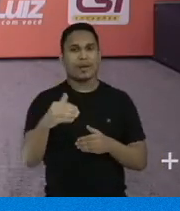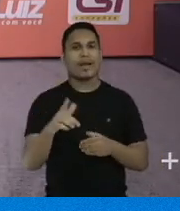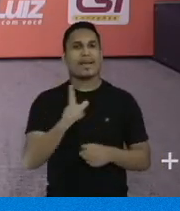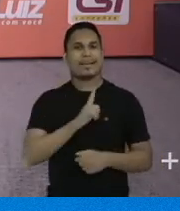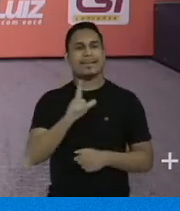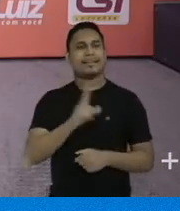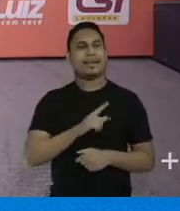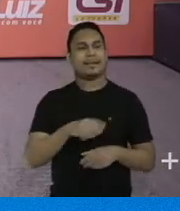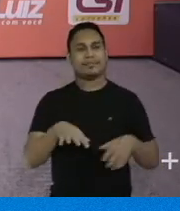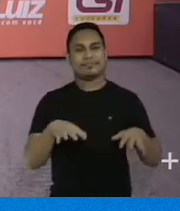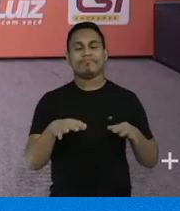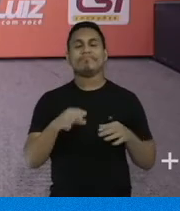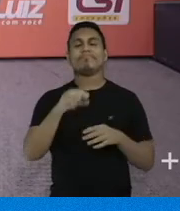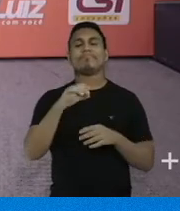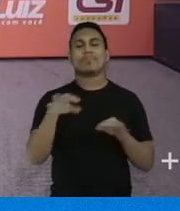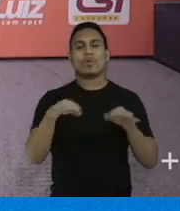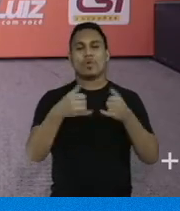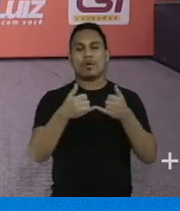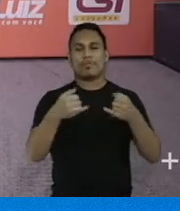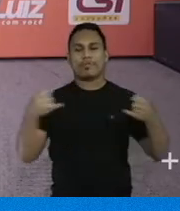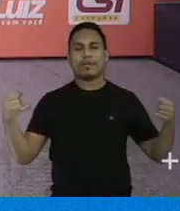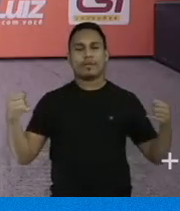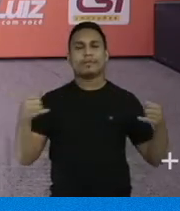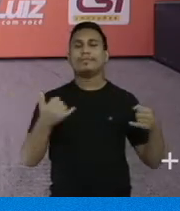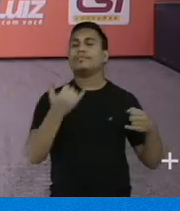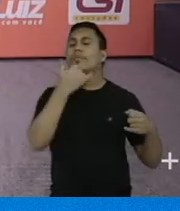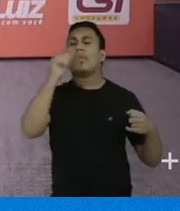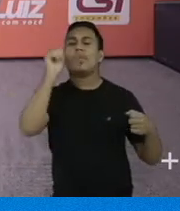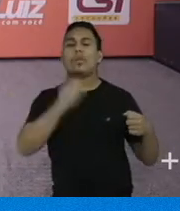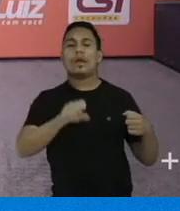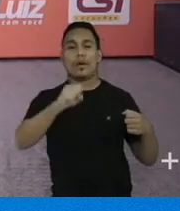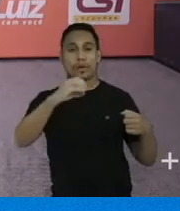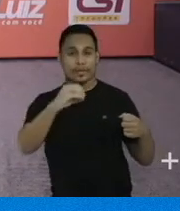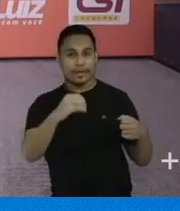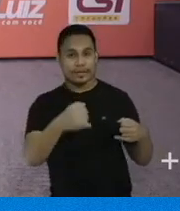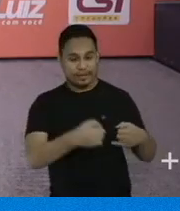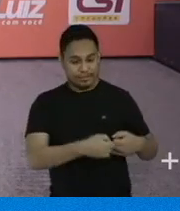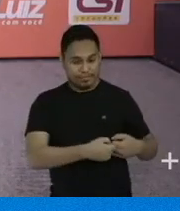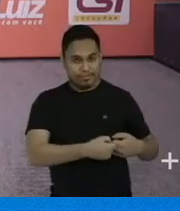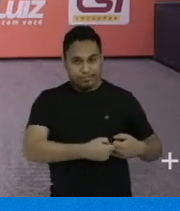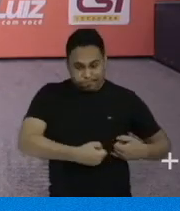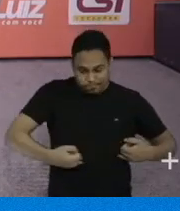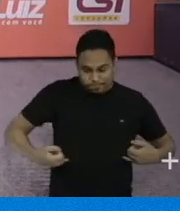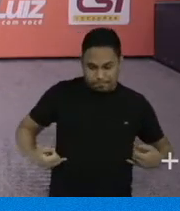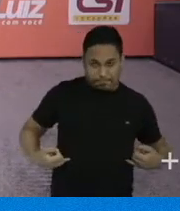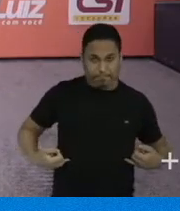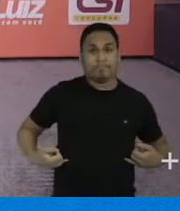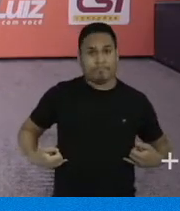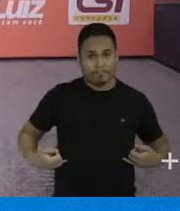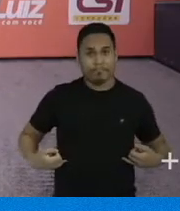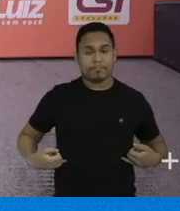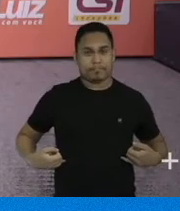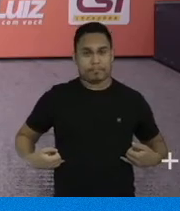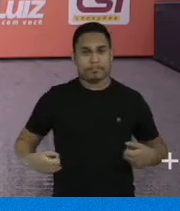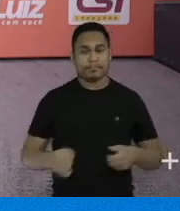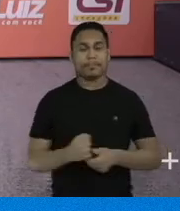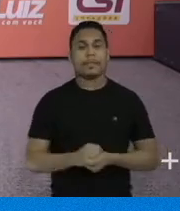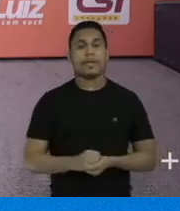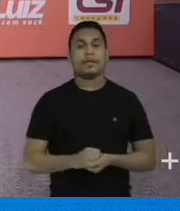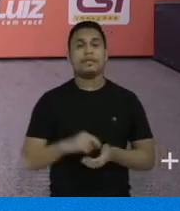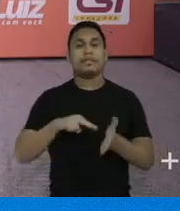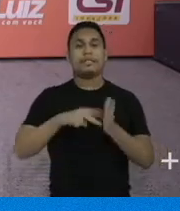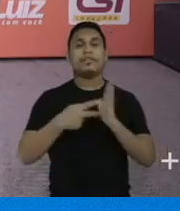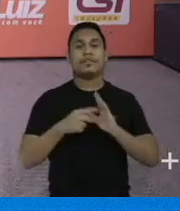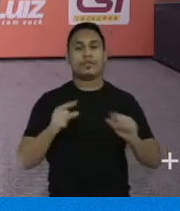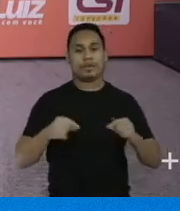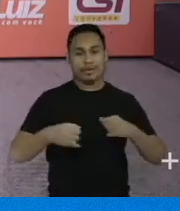e a crista ilíaca. Em geral, coincide mais ou menos com a cicatriz umbilical. Ou seja, circunferências